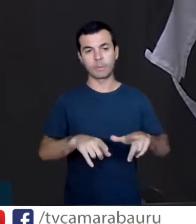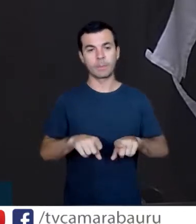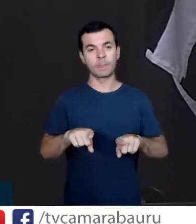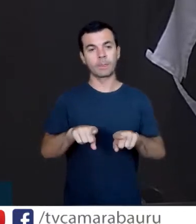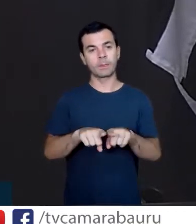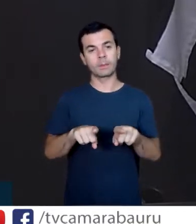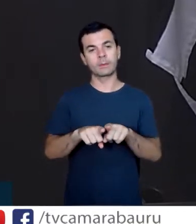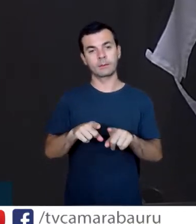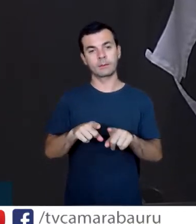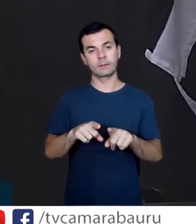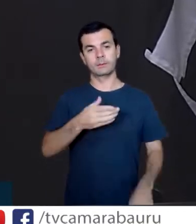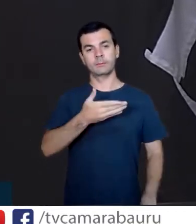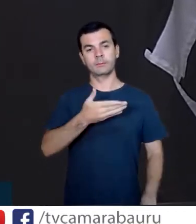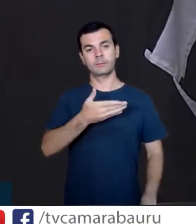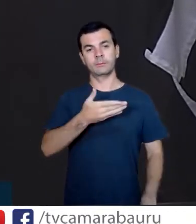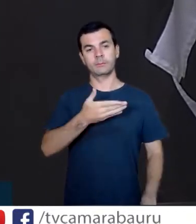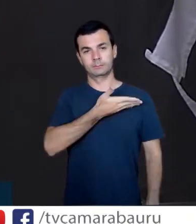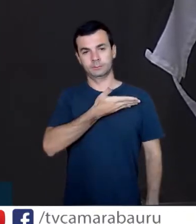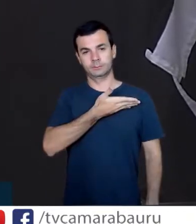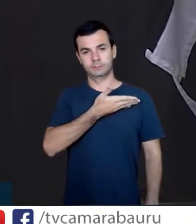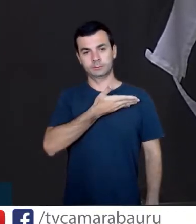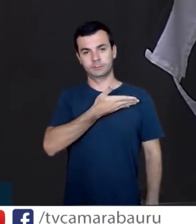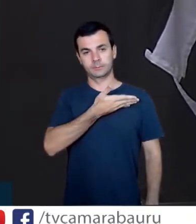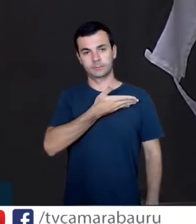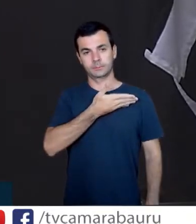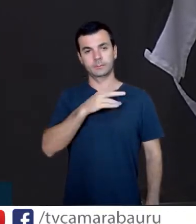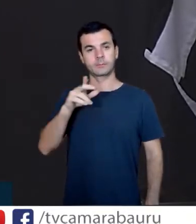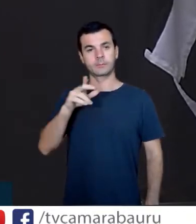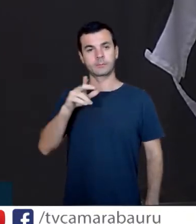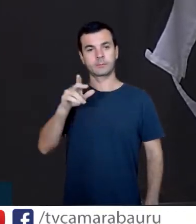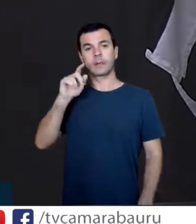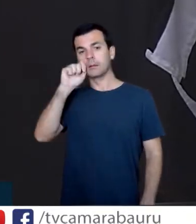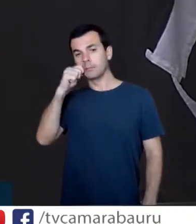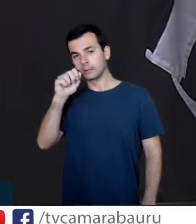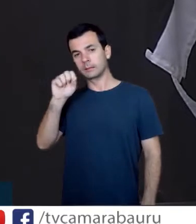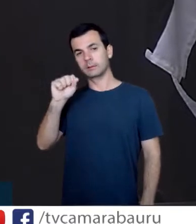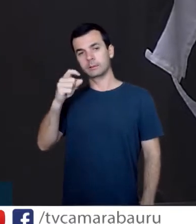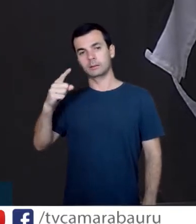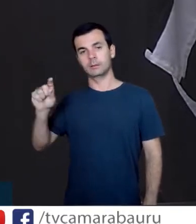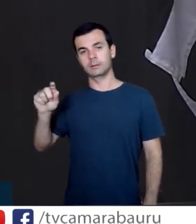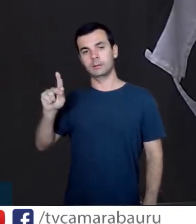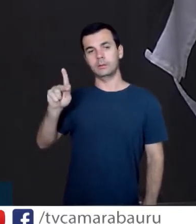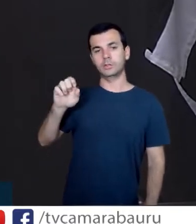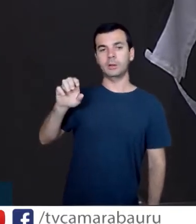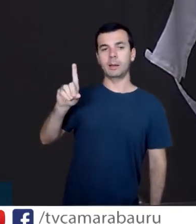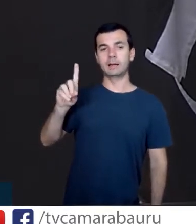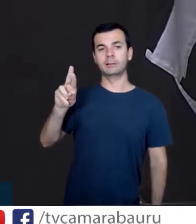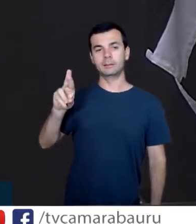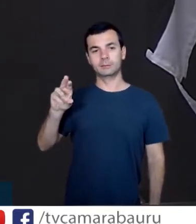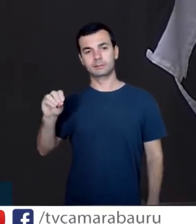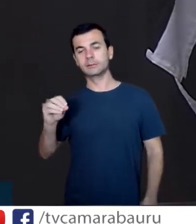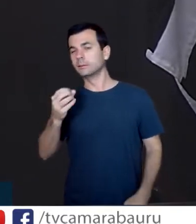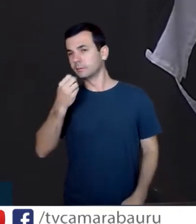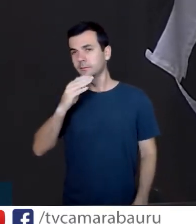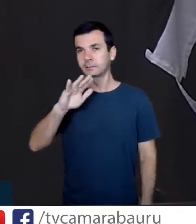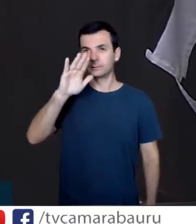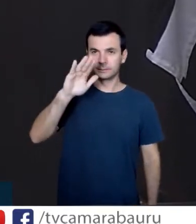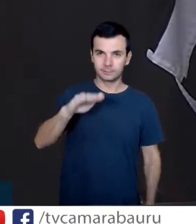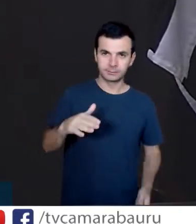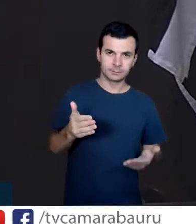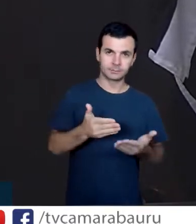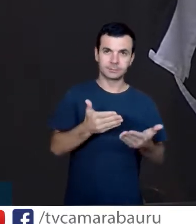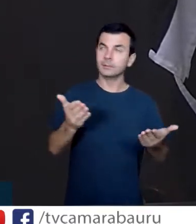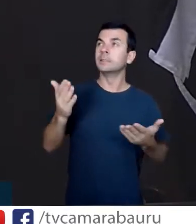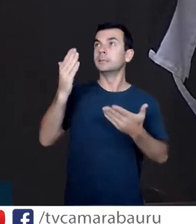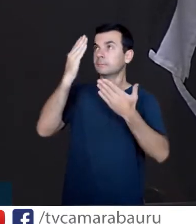colegas da padaria São Pedro aqui presente, o nosso muito boa tarde. Gostaria de agradecer a Deus a oportunidade